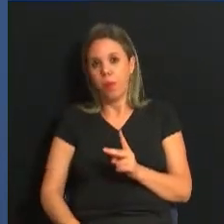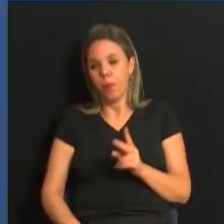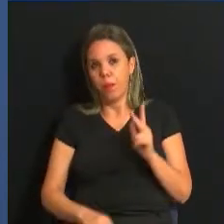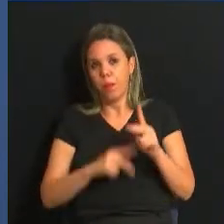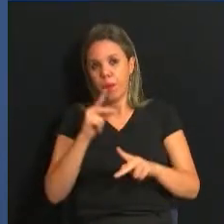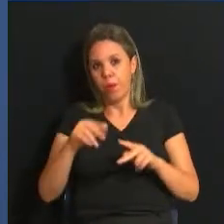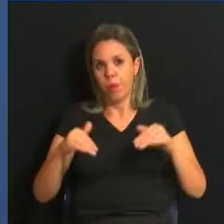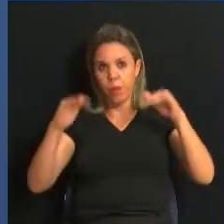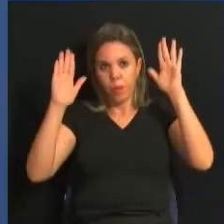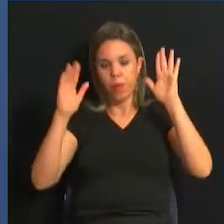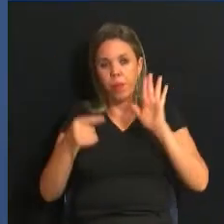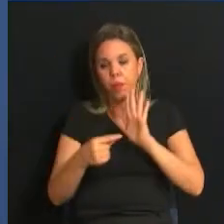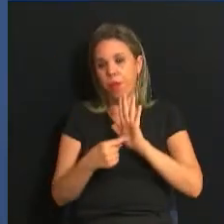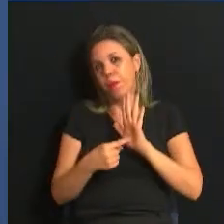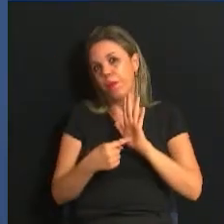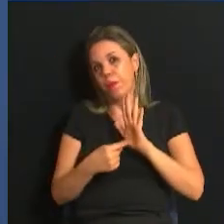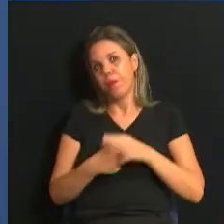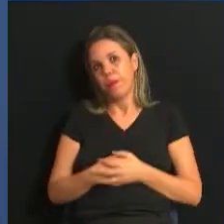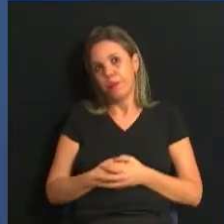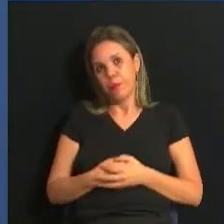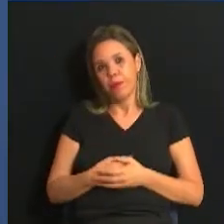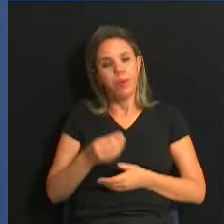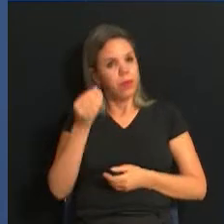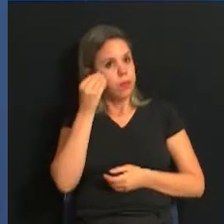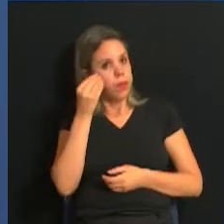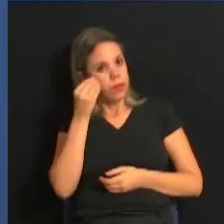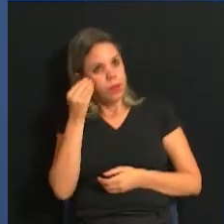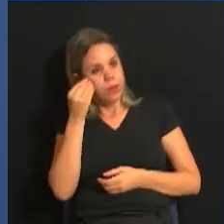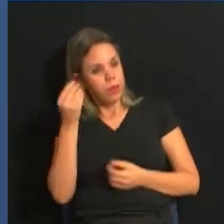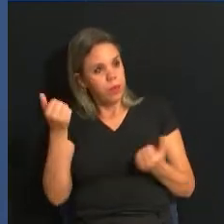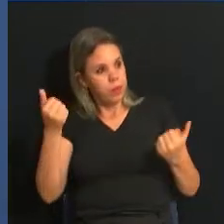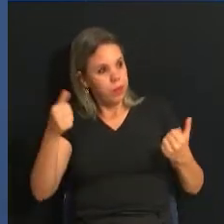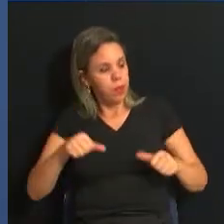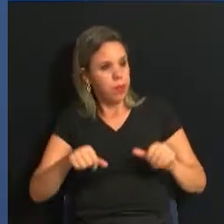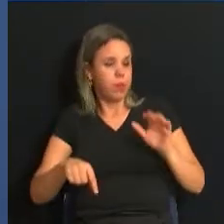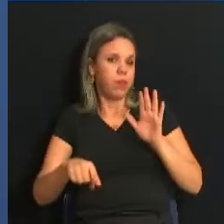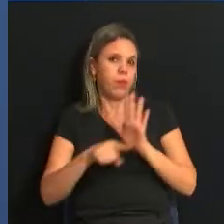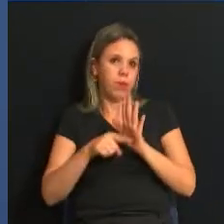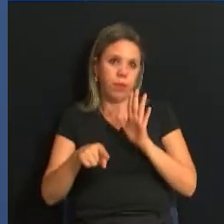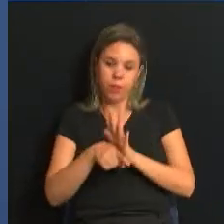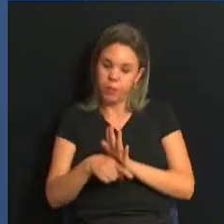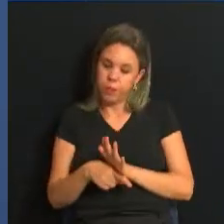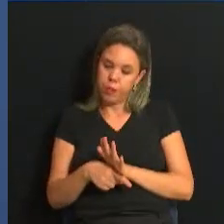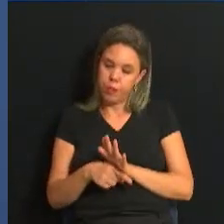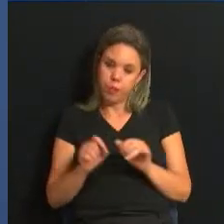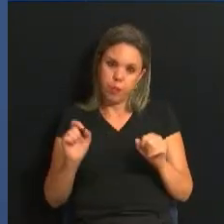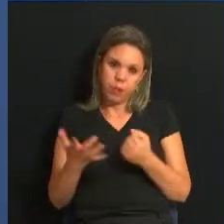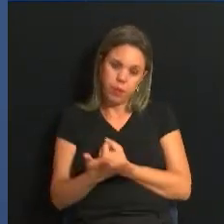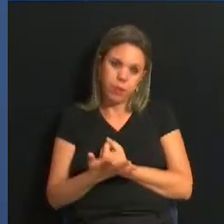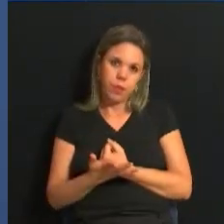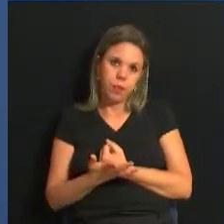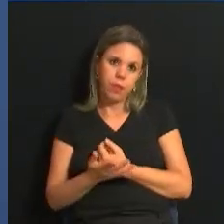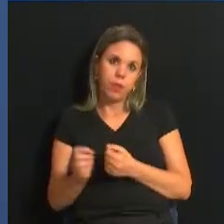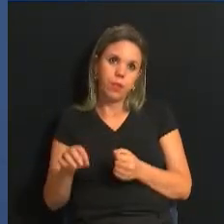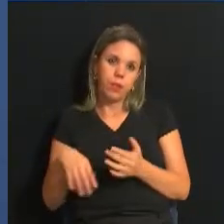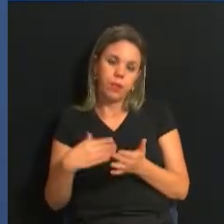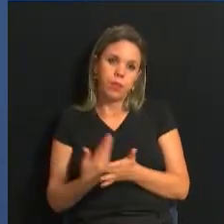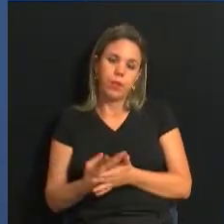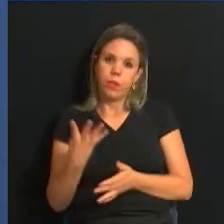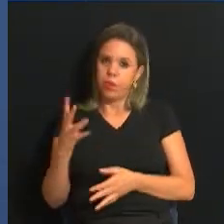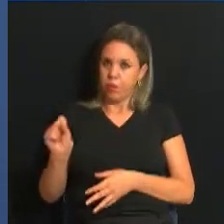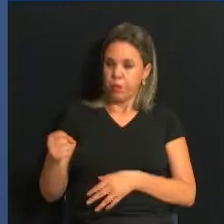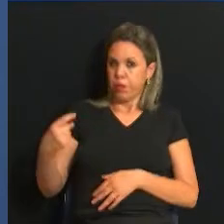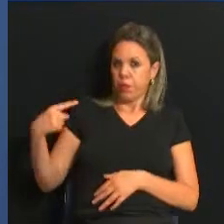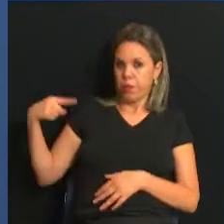a apresentação do teste negativo da Covid-19 realizado até 48